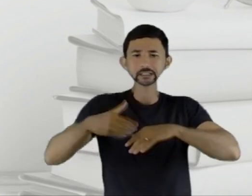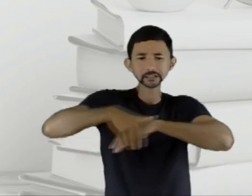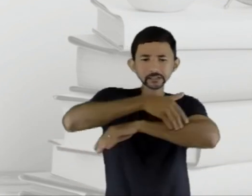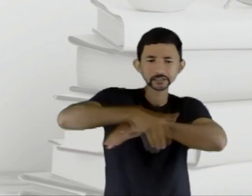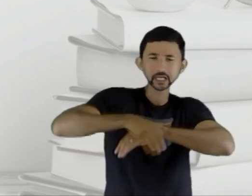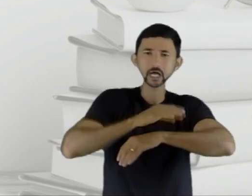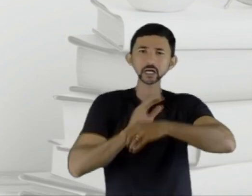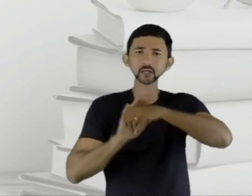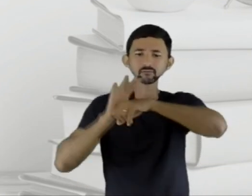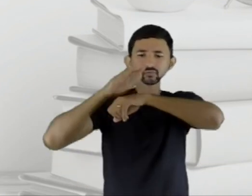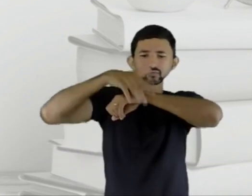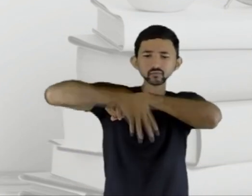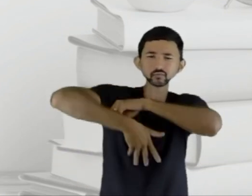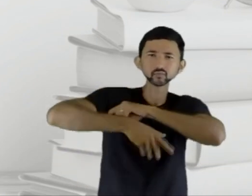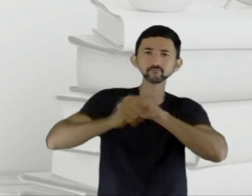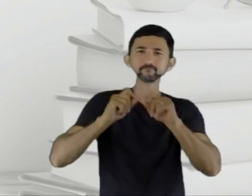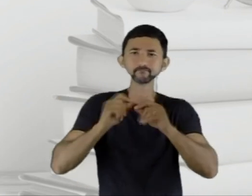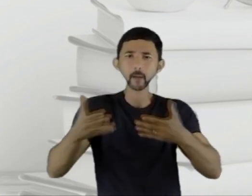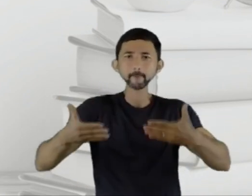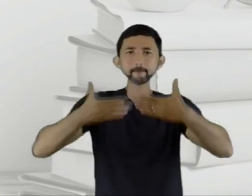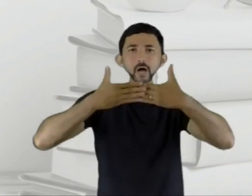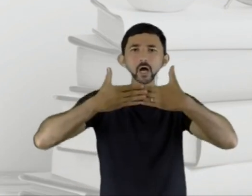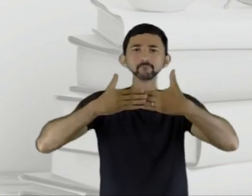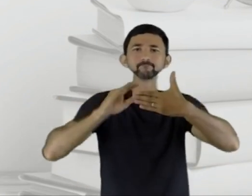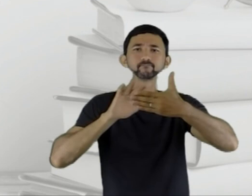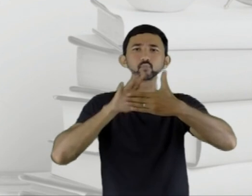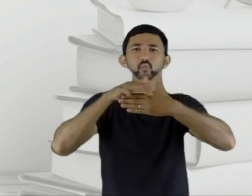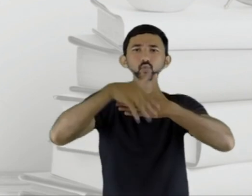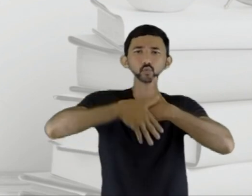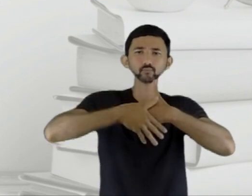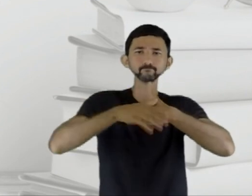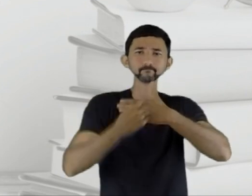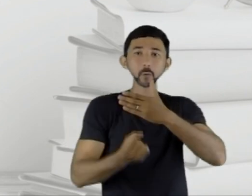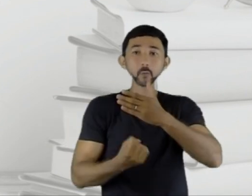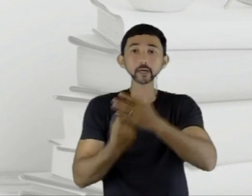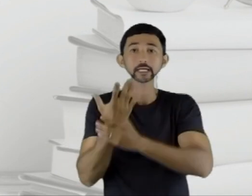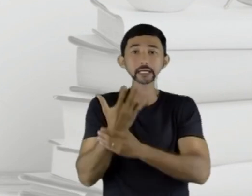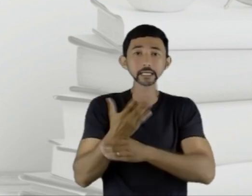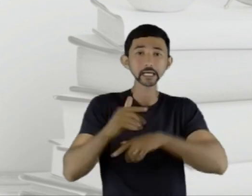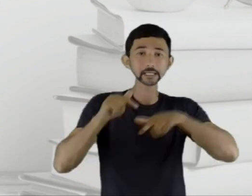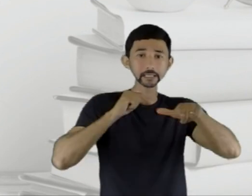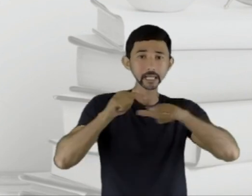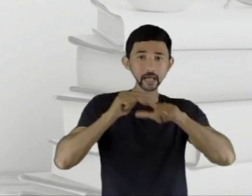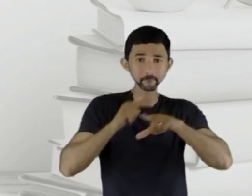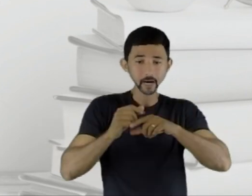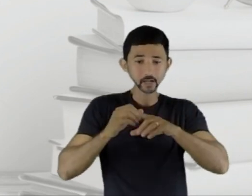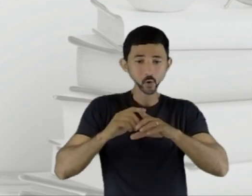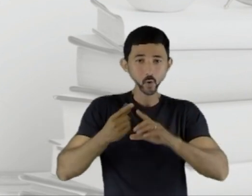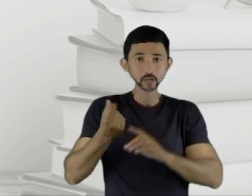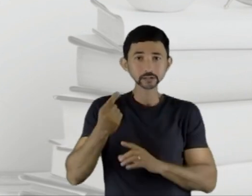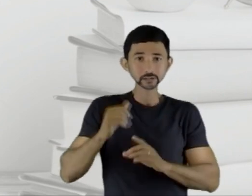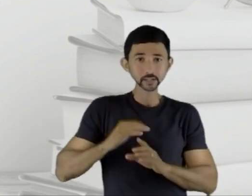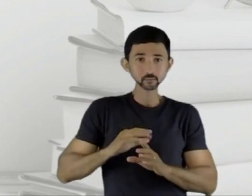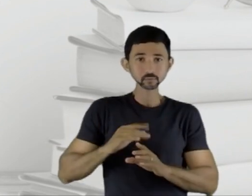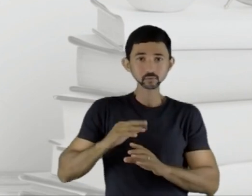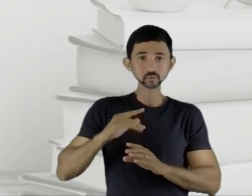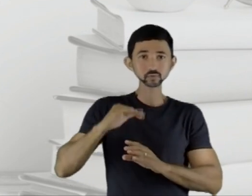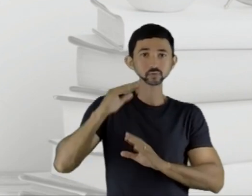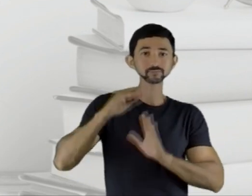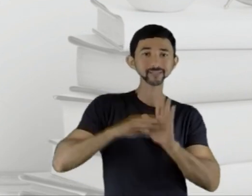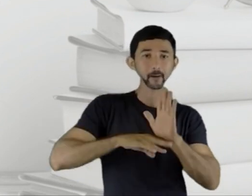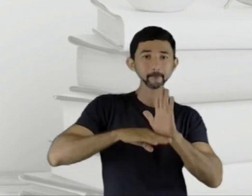das barragens. Então, criando emprego, ele aumentaria o rendimento do trabalhador